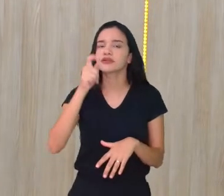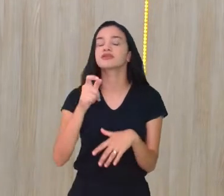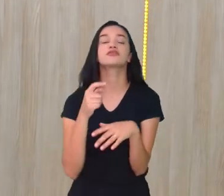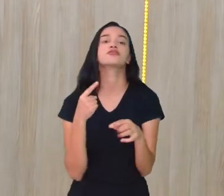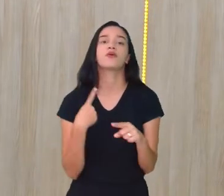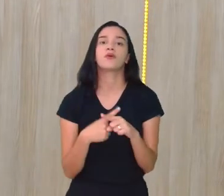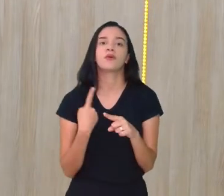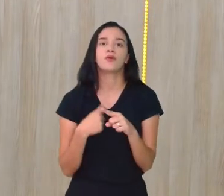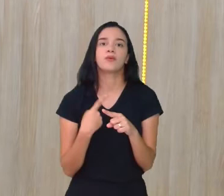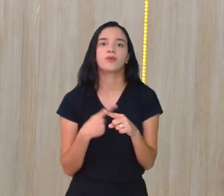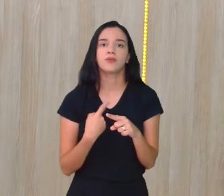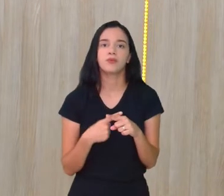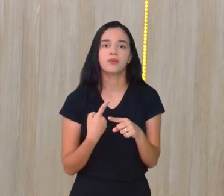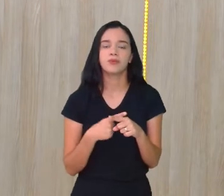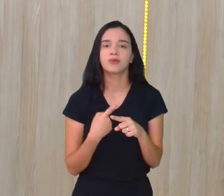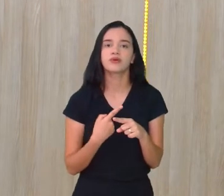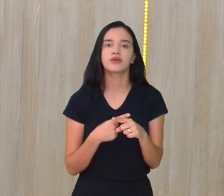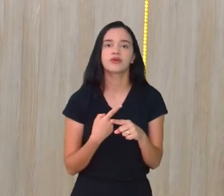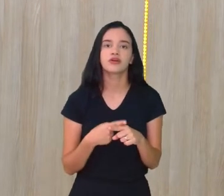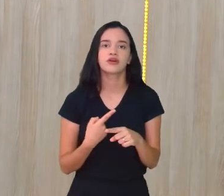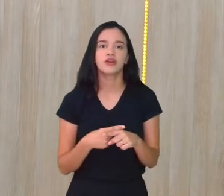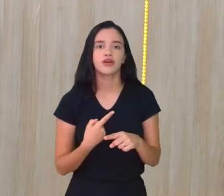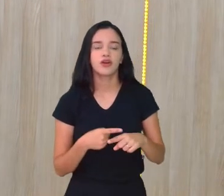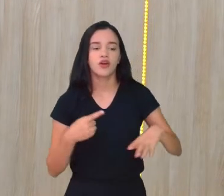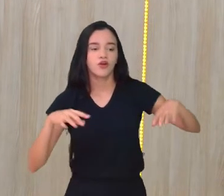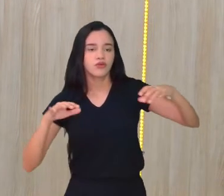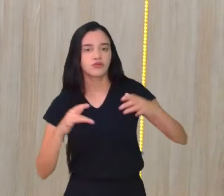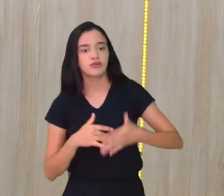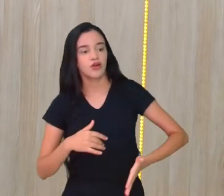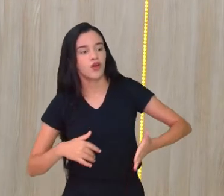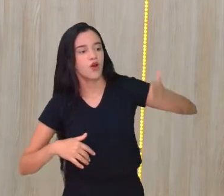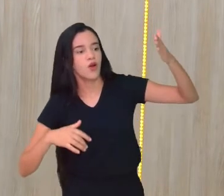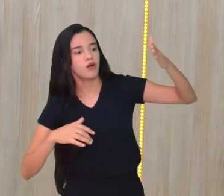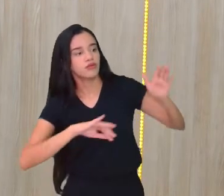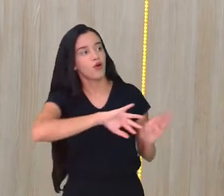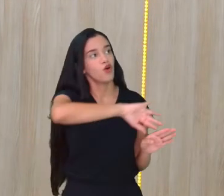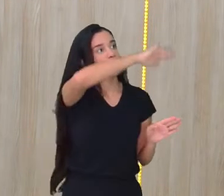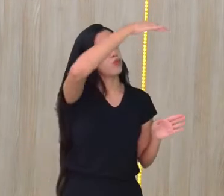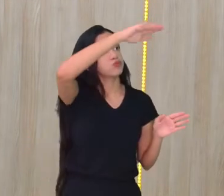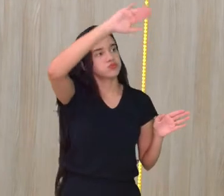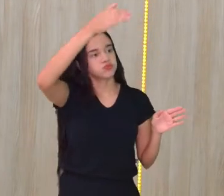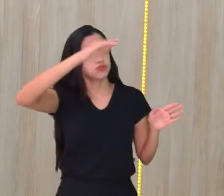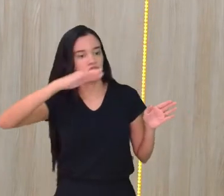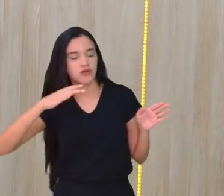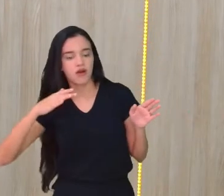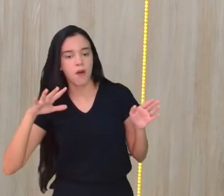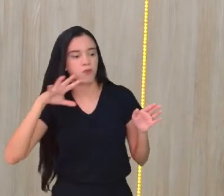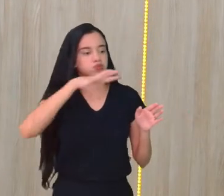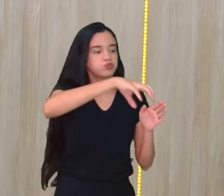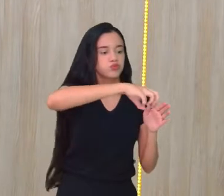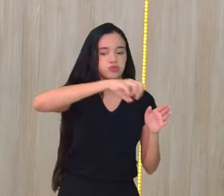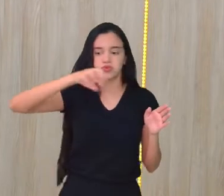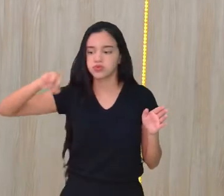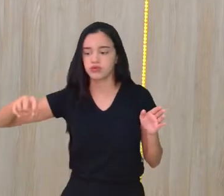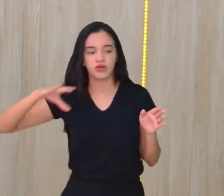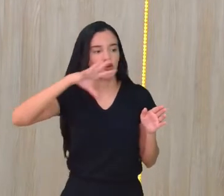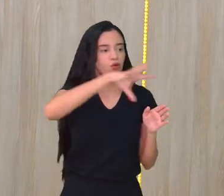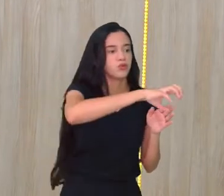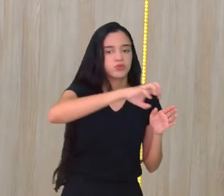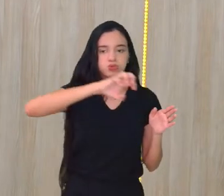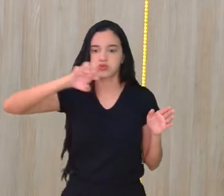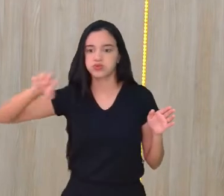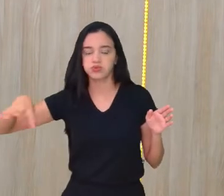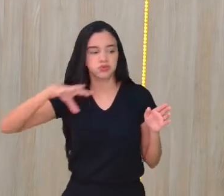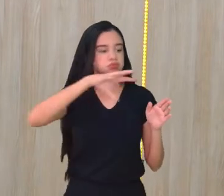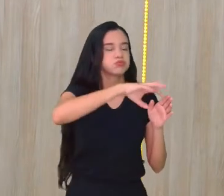porque ele foi cavado por dentro da montanha, né? Exatamente. Então, pipoco de dinamite